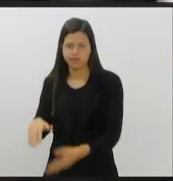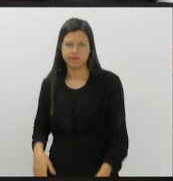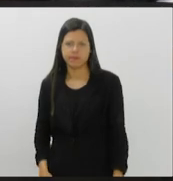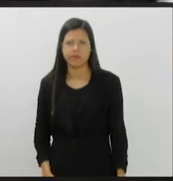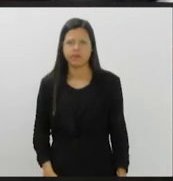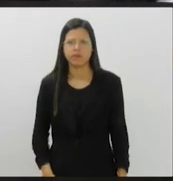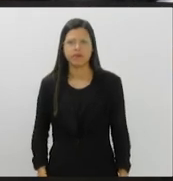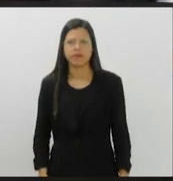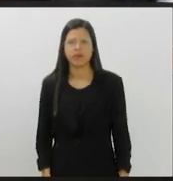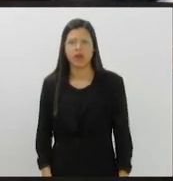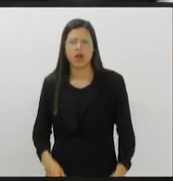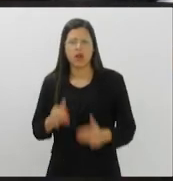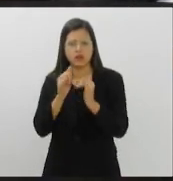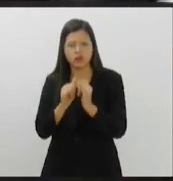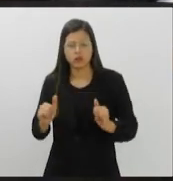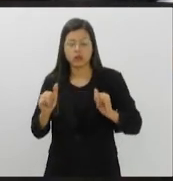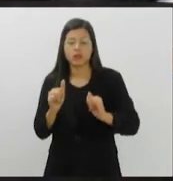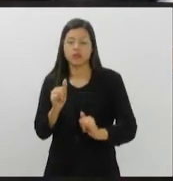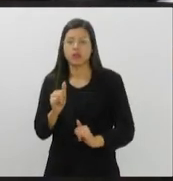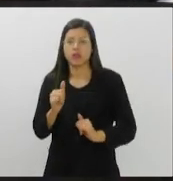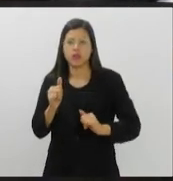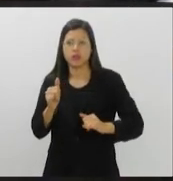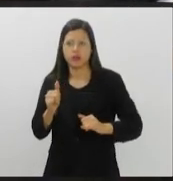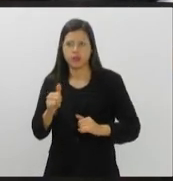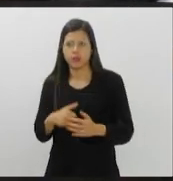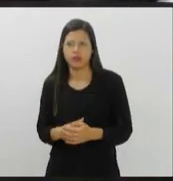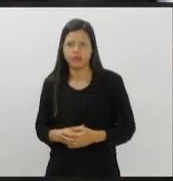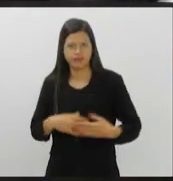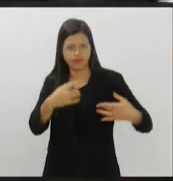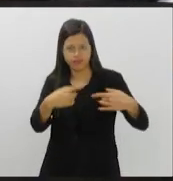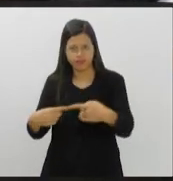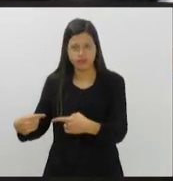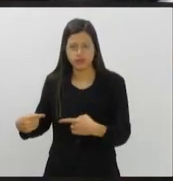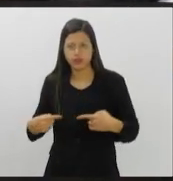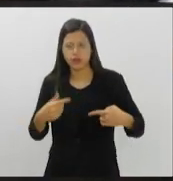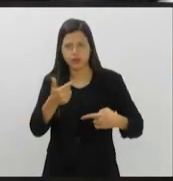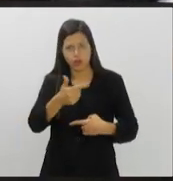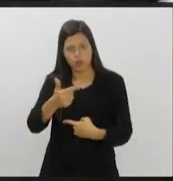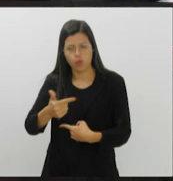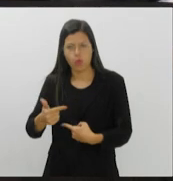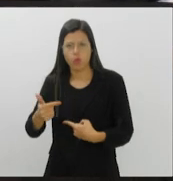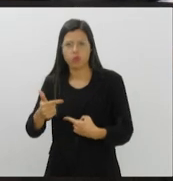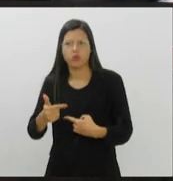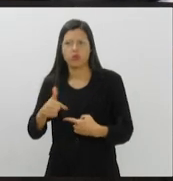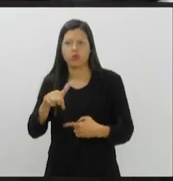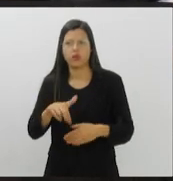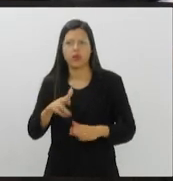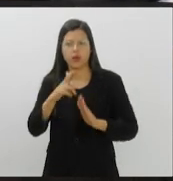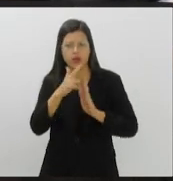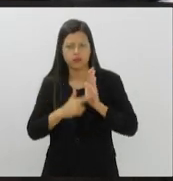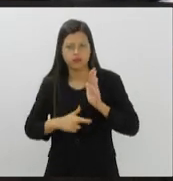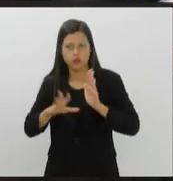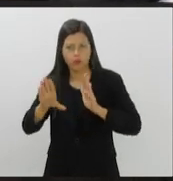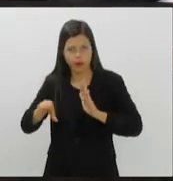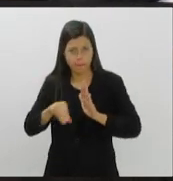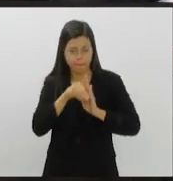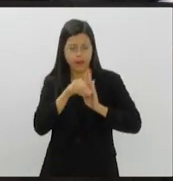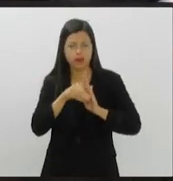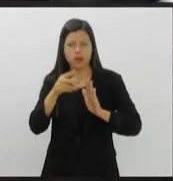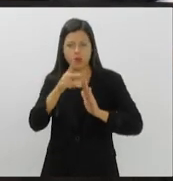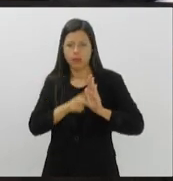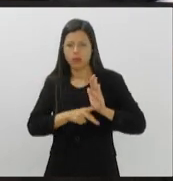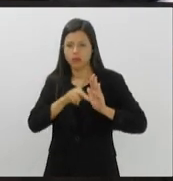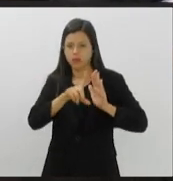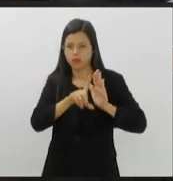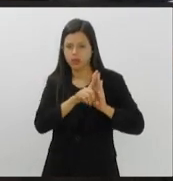promulgação. Anuncio, em tramitação ordinária, em segunda discussão, redação do vencido, assim emendada. Projeto de